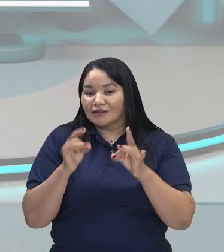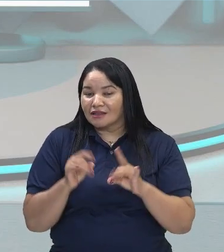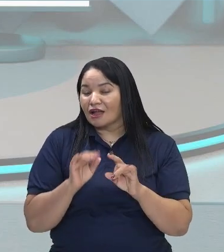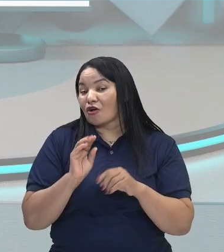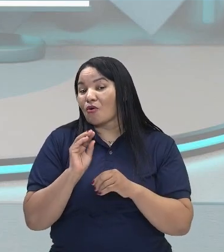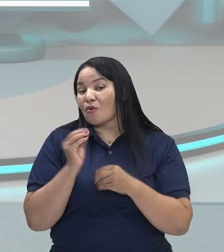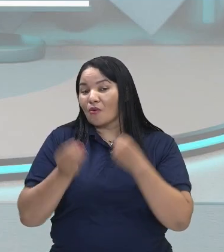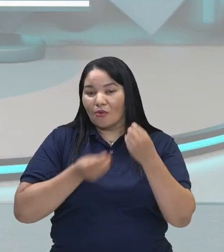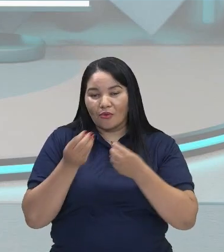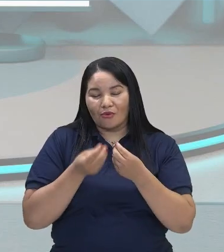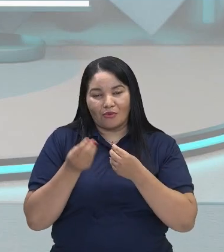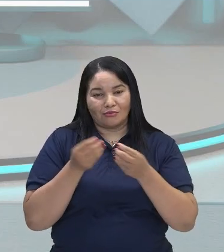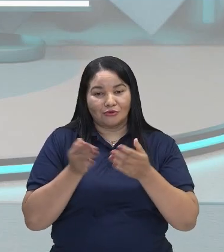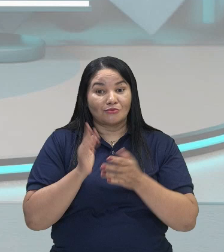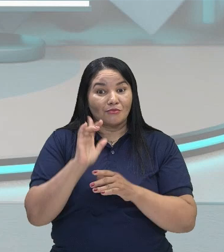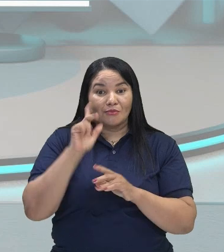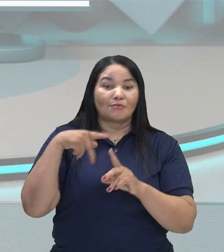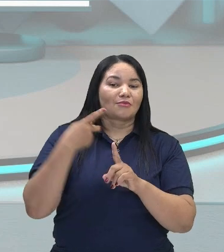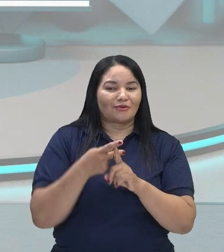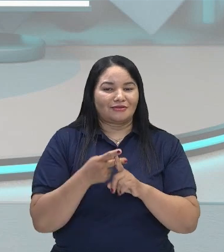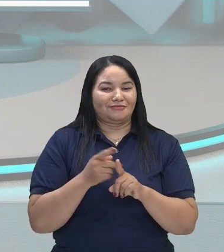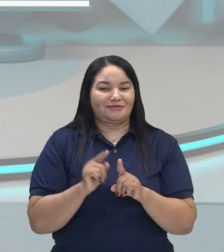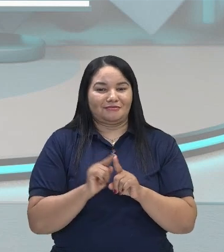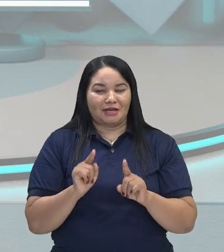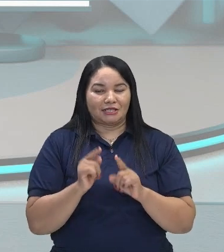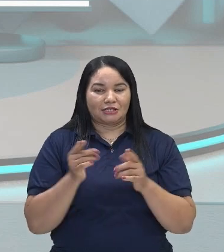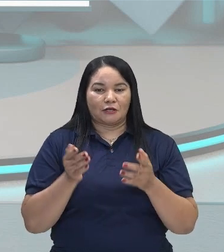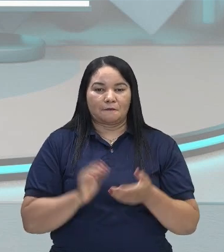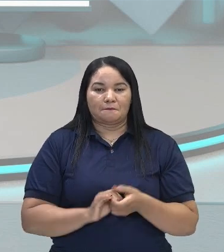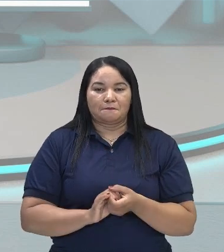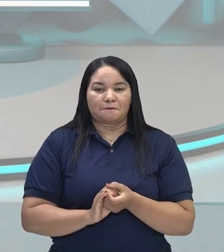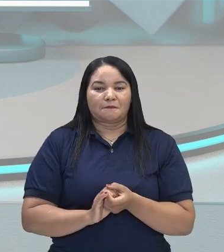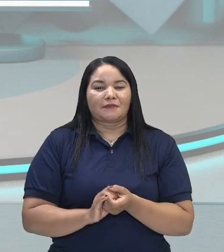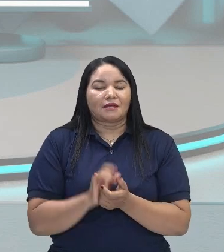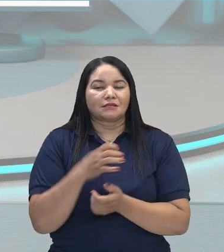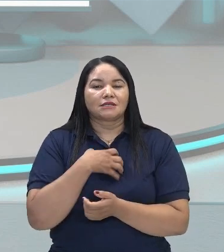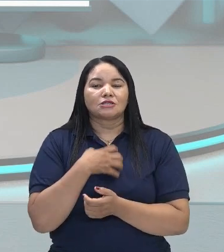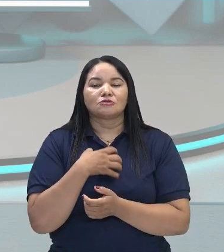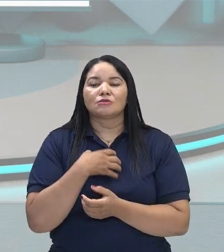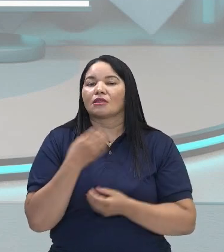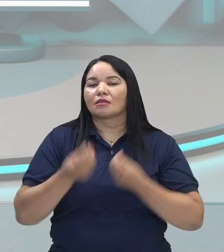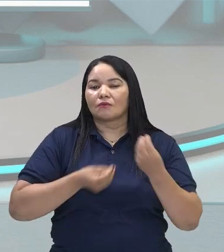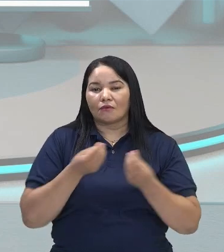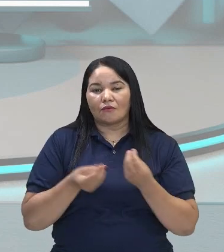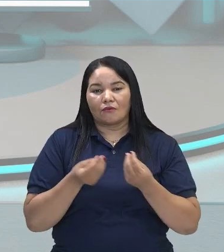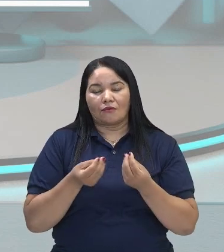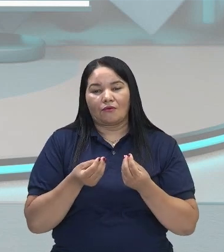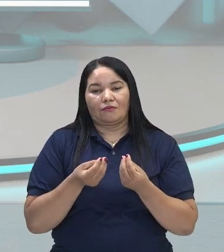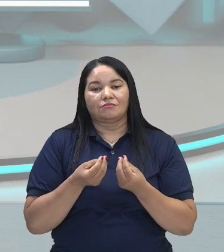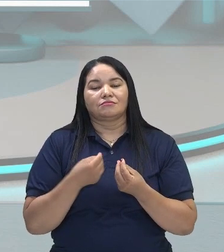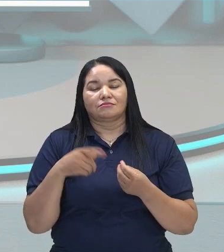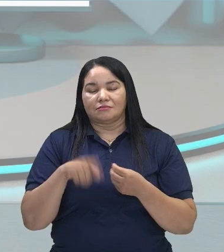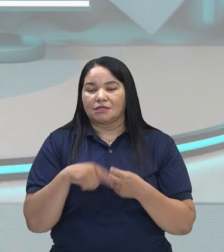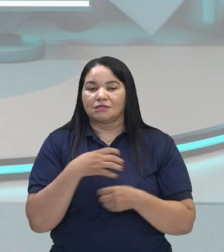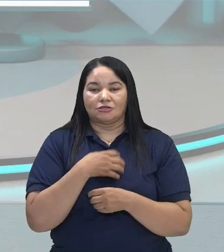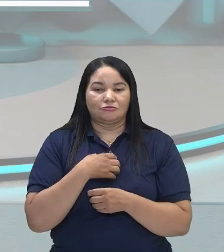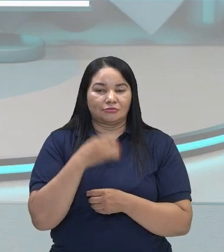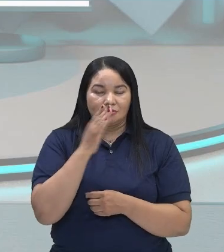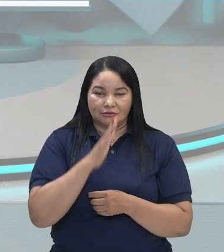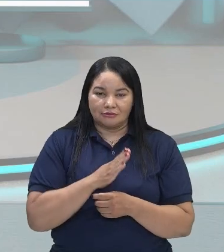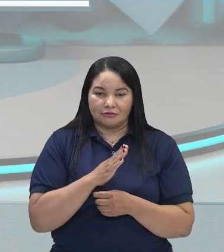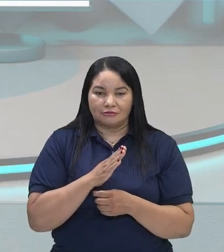movimento literário próximo, né? Então, eles já estão assim com um sentimento de nacionalismo,